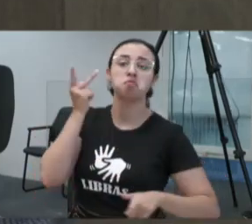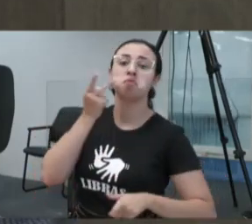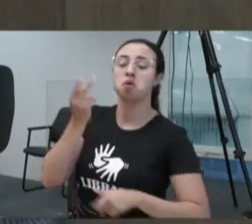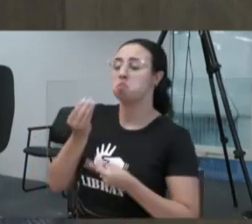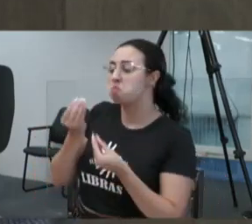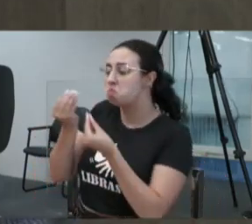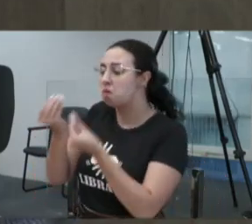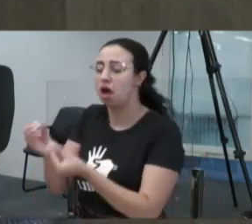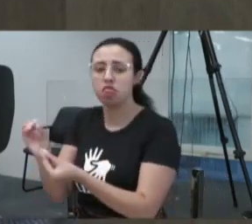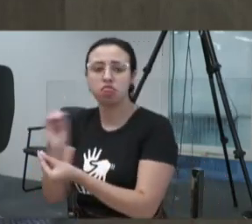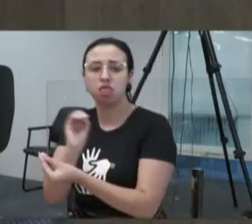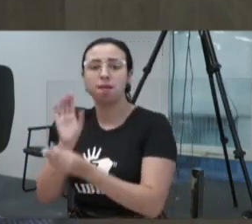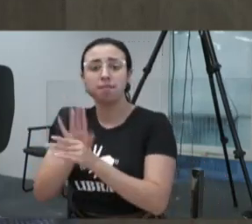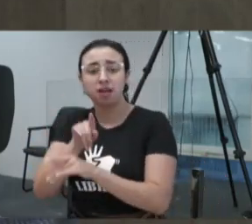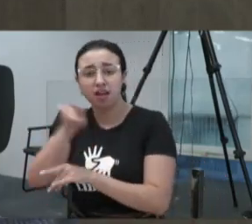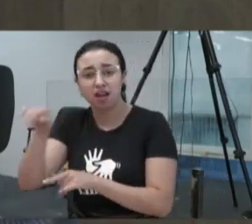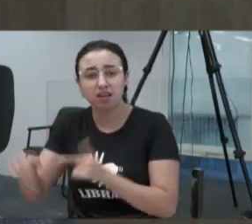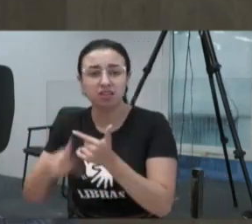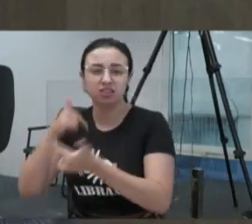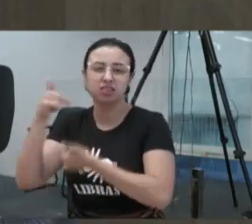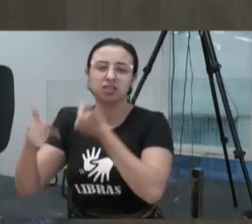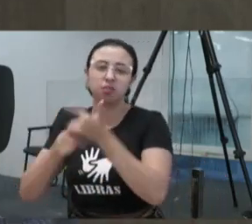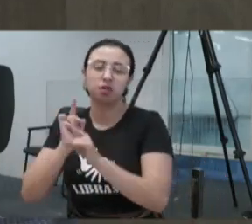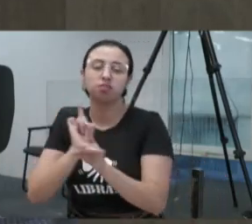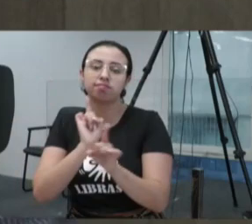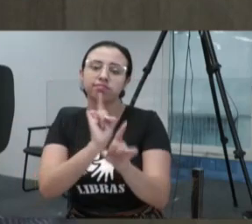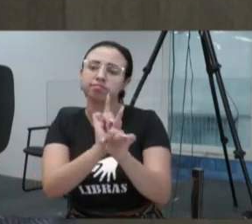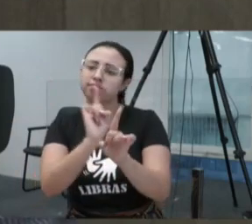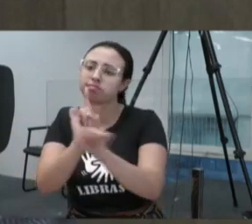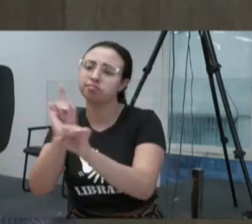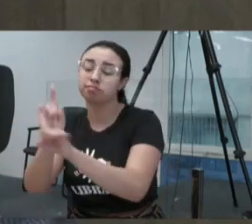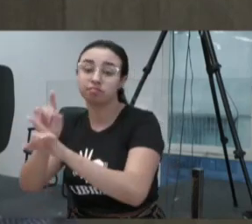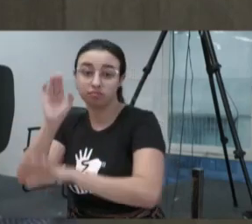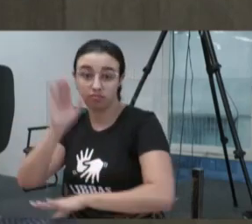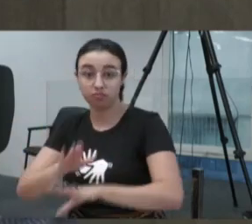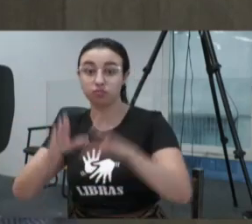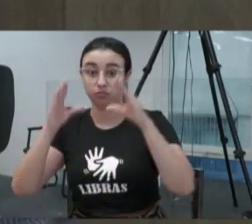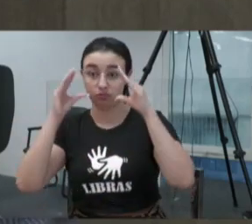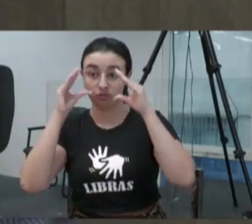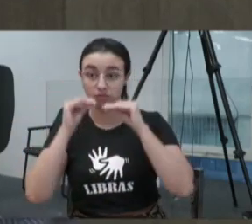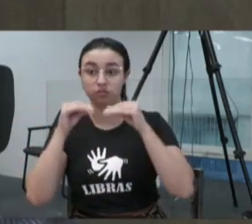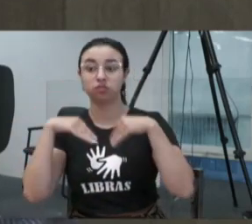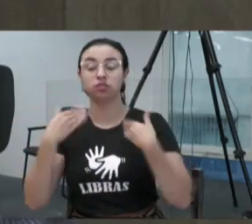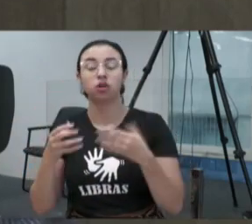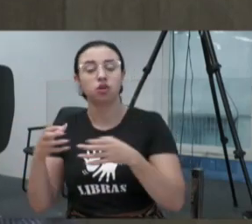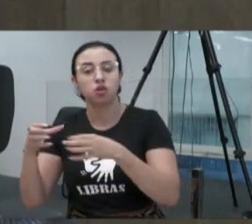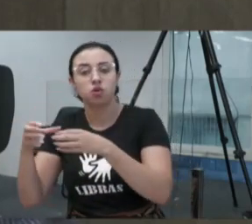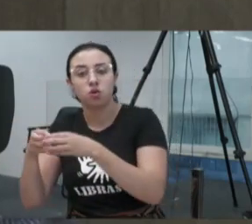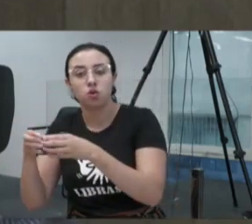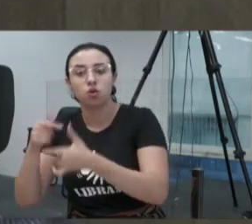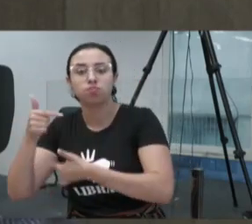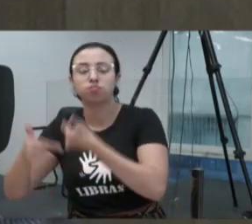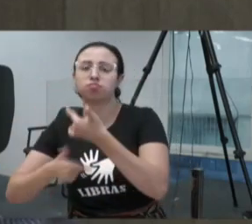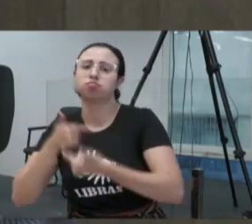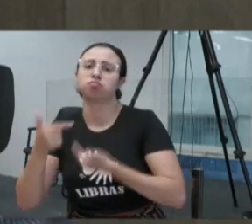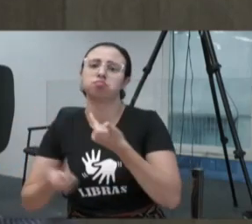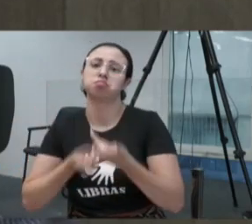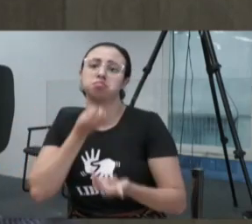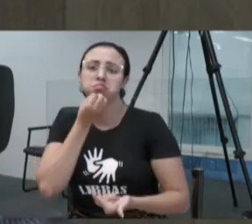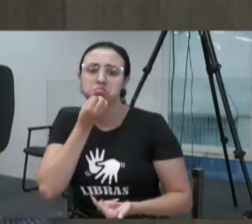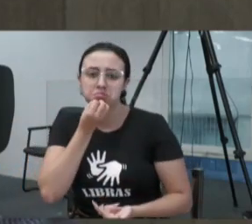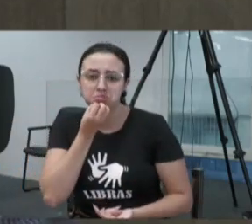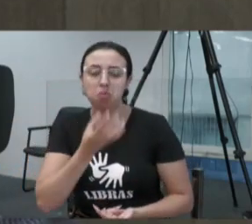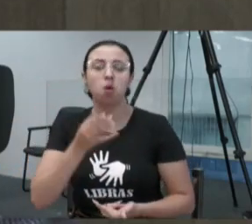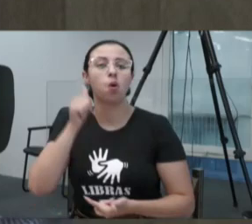guerreiros, esses servidores vão nas casas das pessoas, às vezes à noite. Então, assim, uma equipe muito bem comandada ali